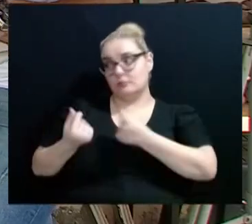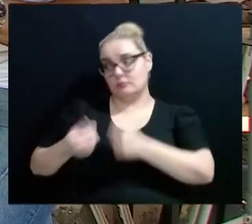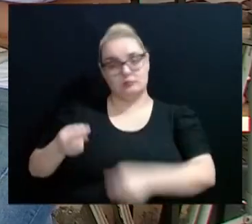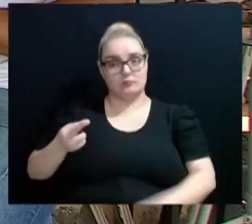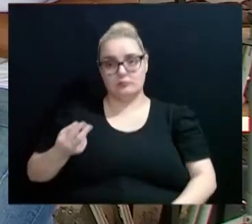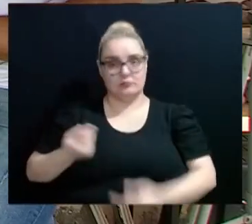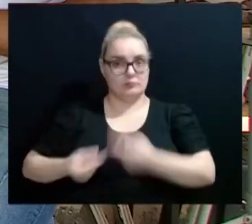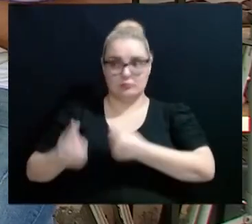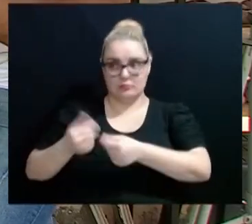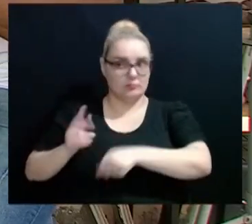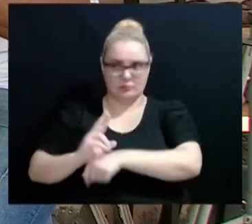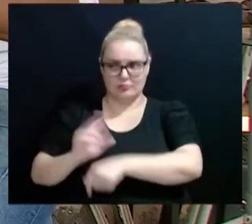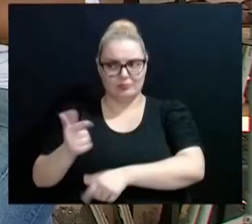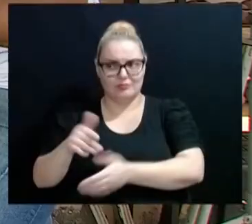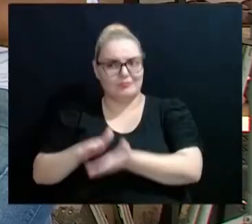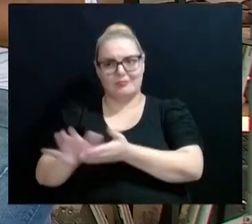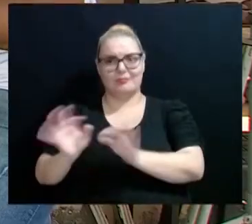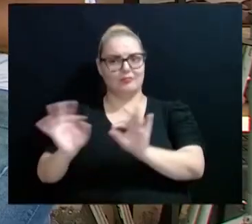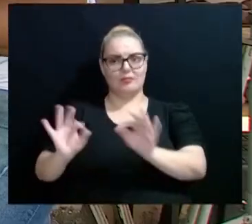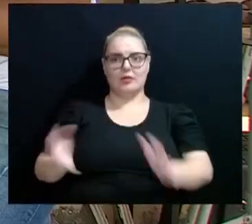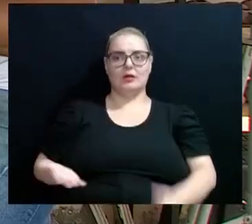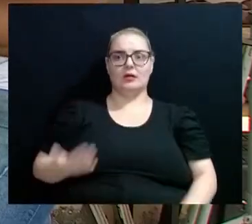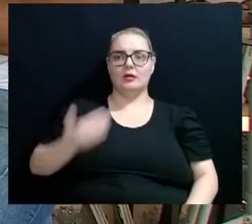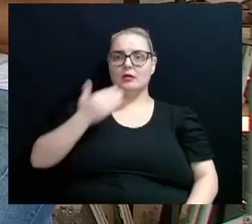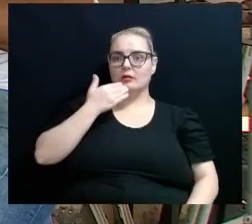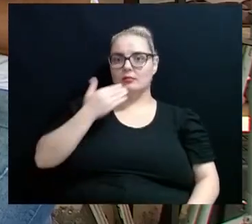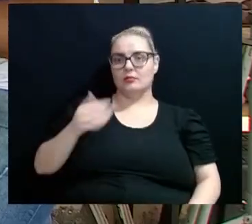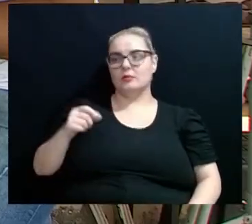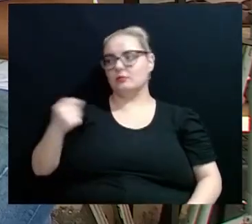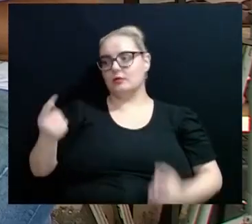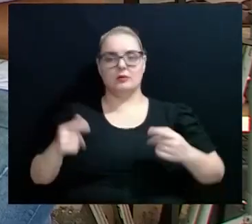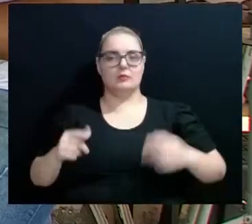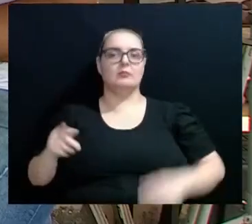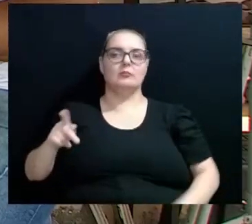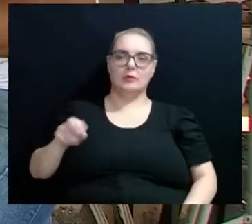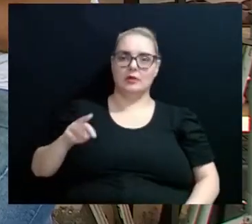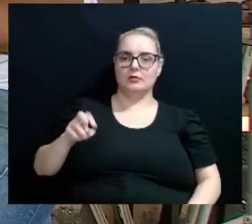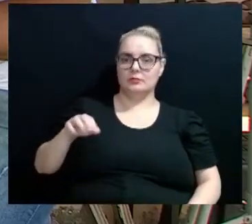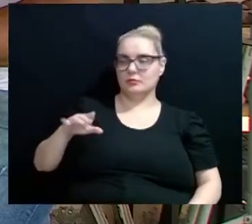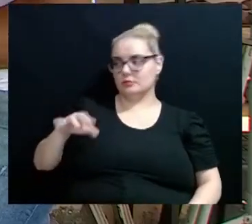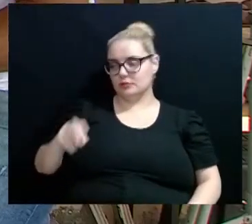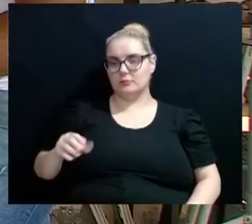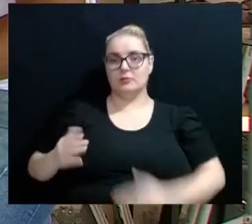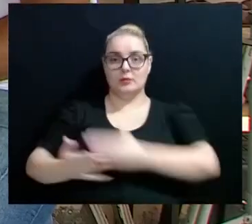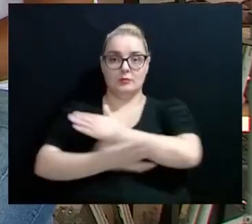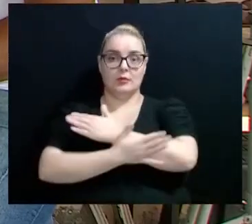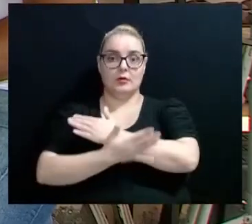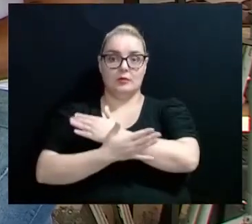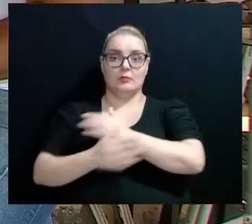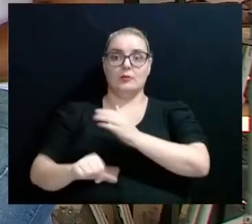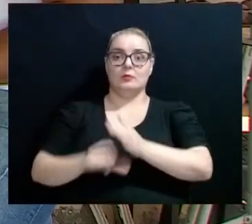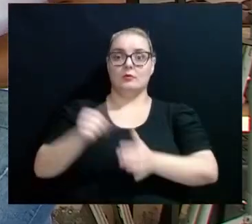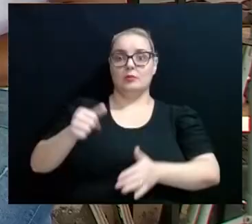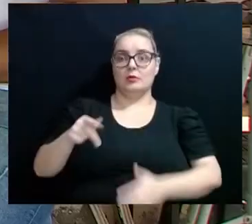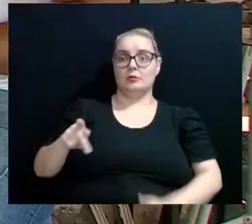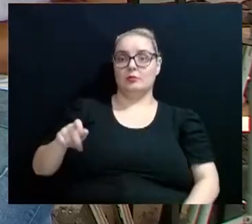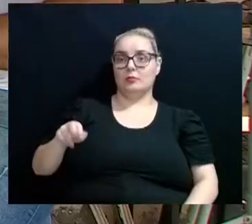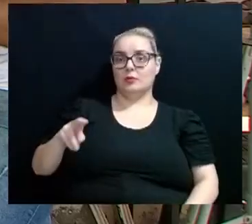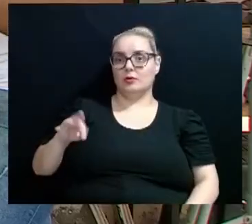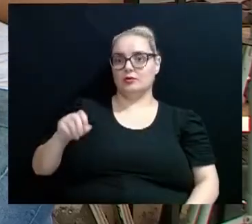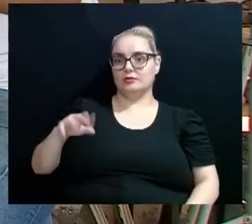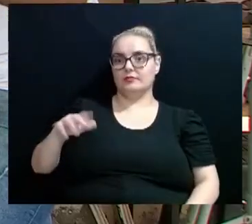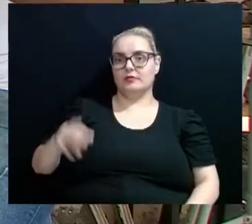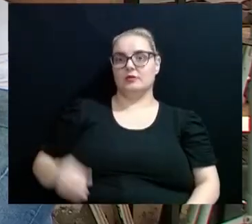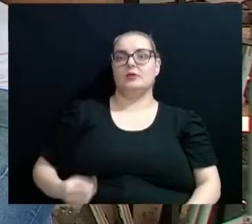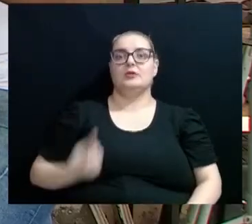tinha feito, falei, eu preciso mostrar para as pessoas. Só que naquela época ainda não tinha recurso, nem para imprimir as coisas. Né? Aí eu fui pedindo para